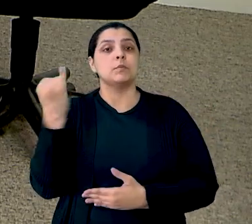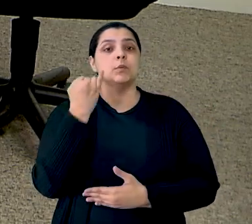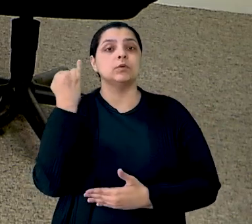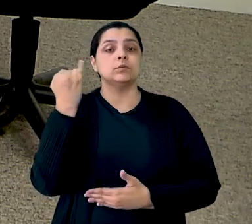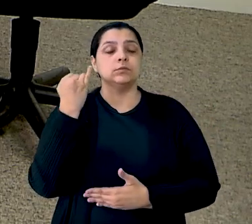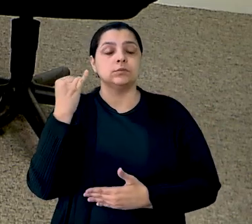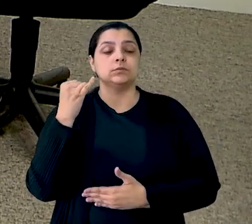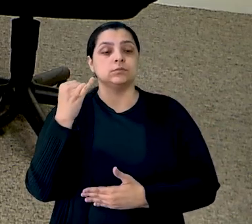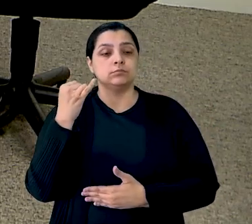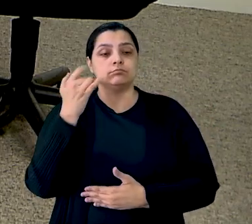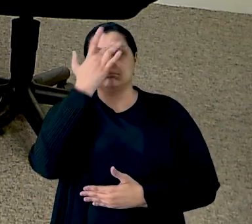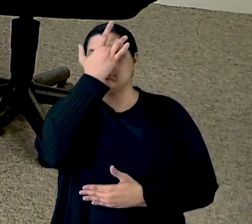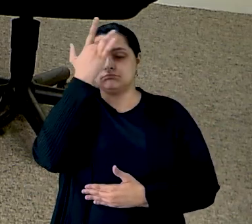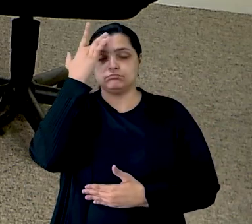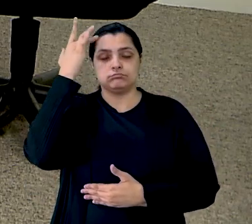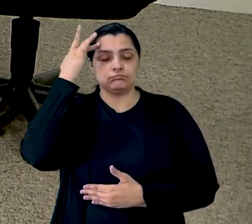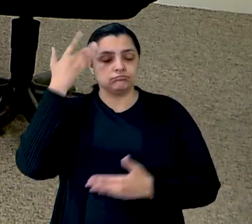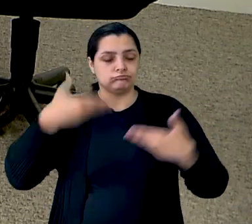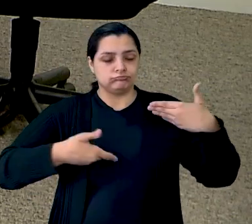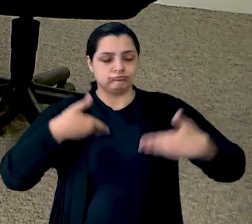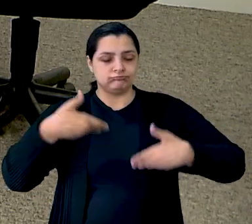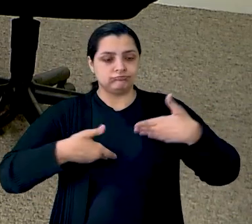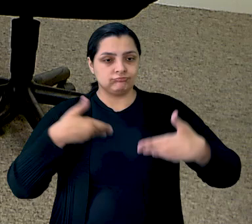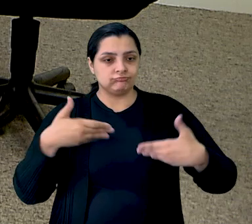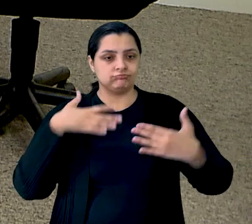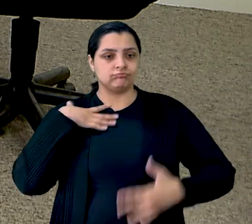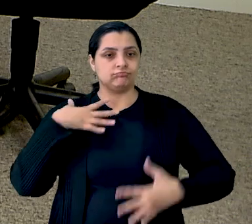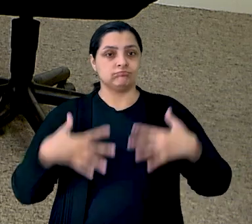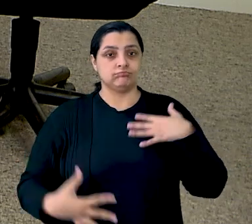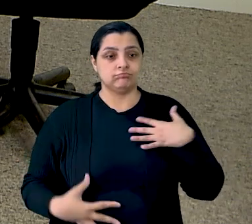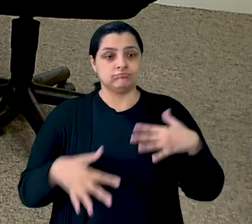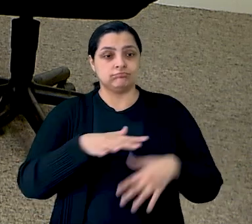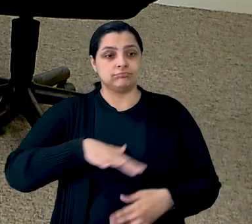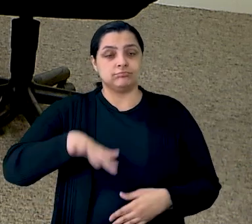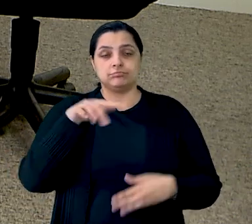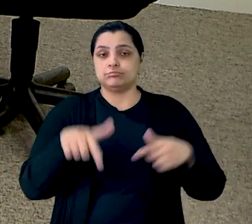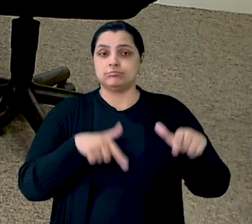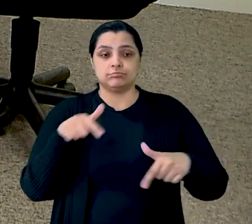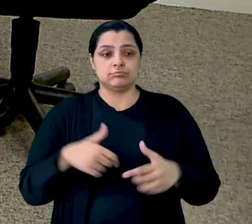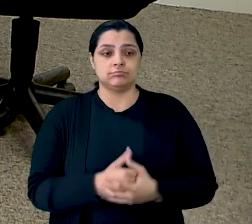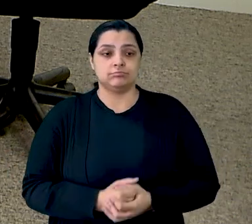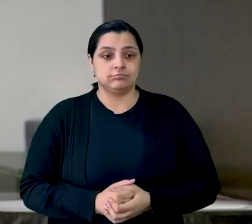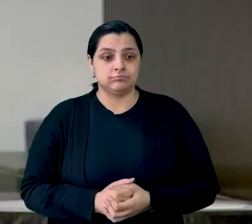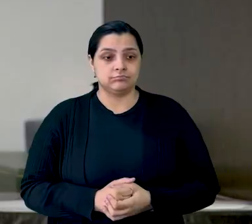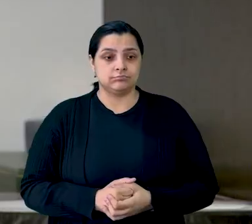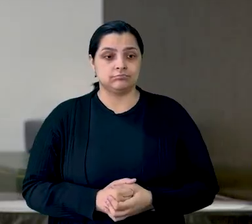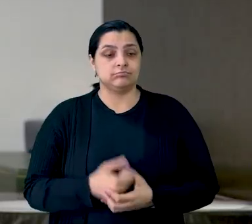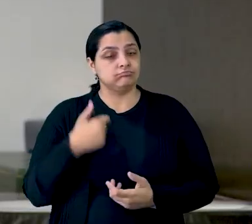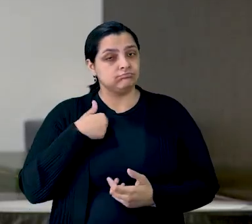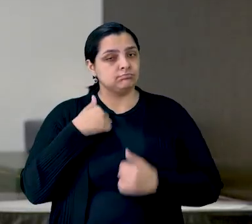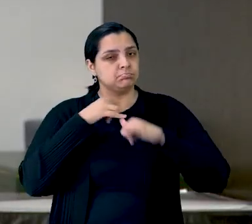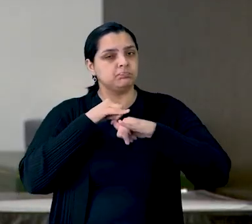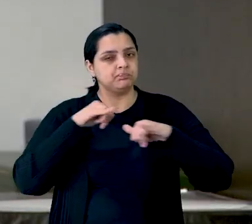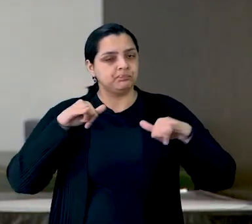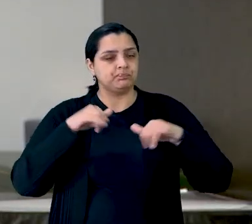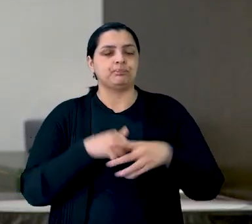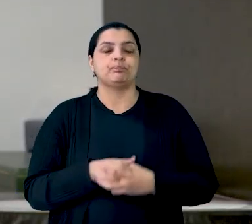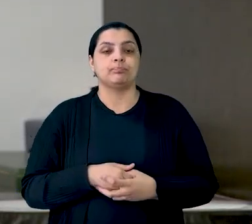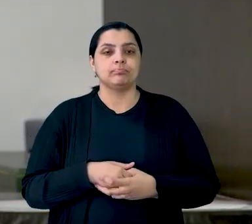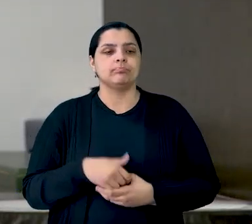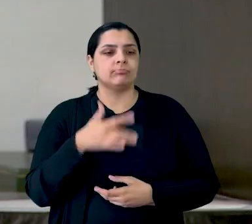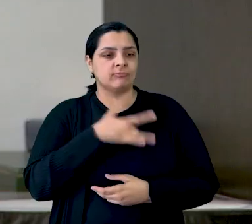trabalhadores sobre a importância do cuidado com a saúde mental, com a saúde física no ambiente do trabalho? Eu deixaria a mensagem de